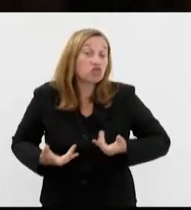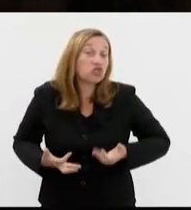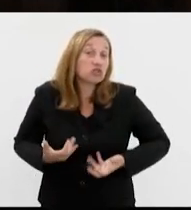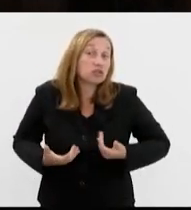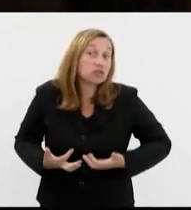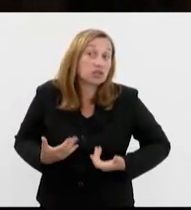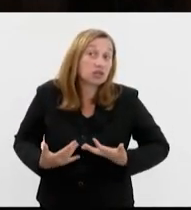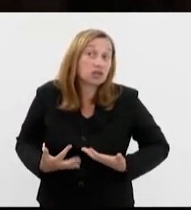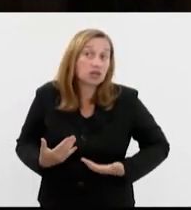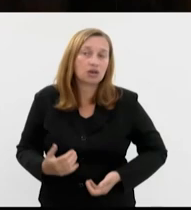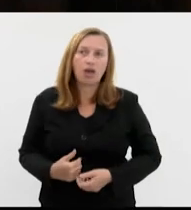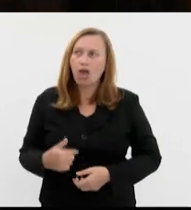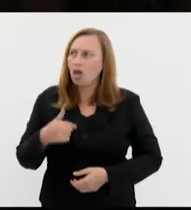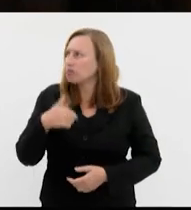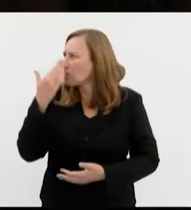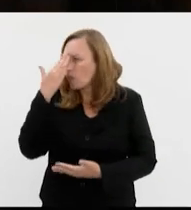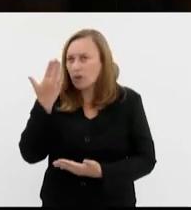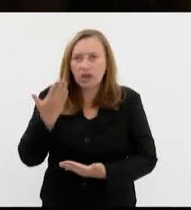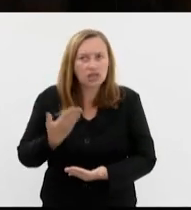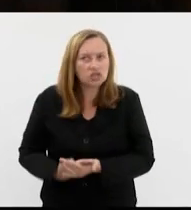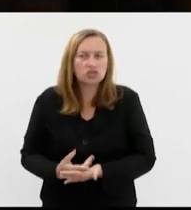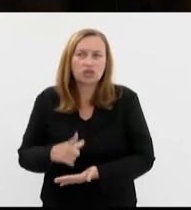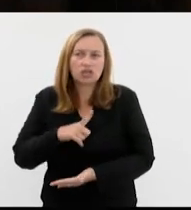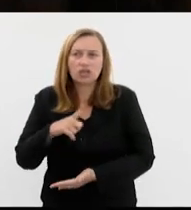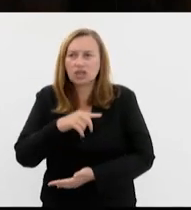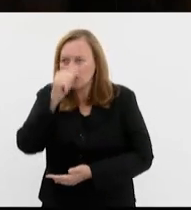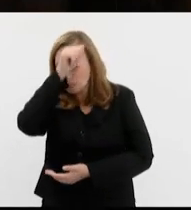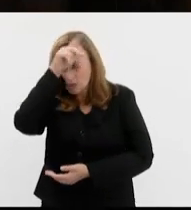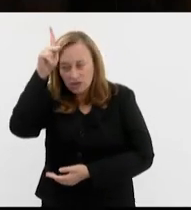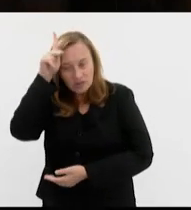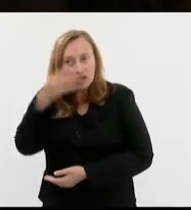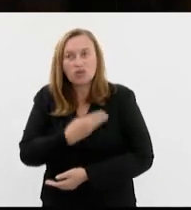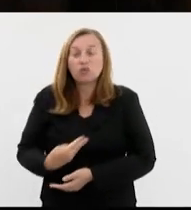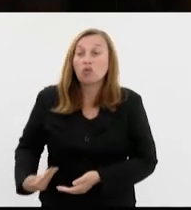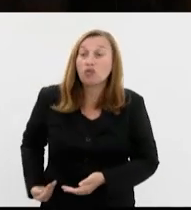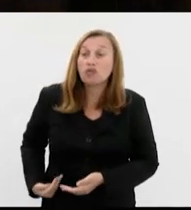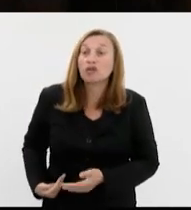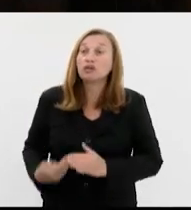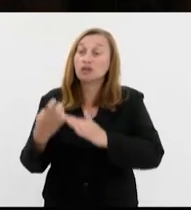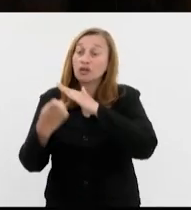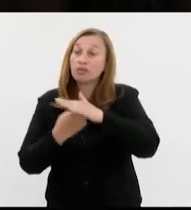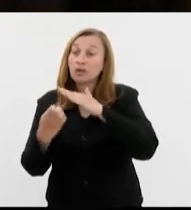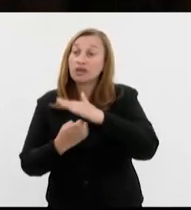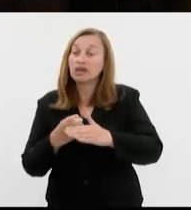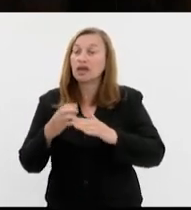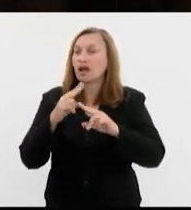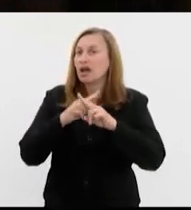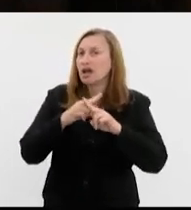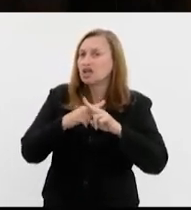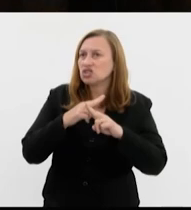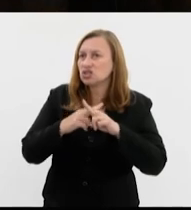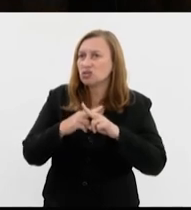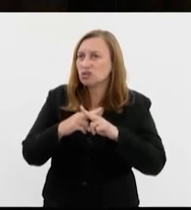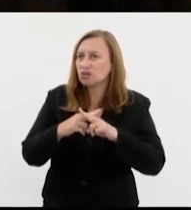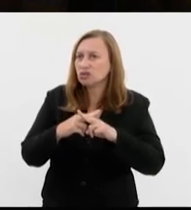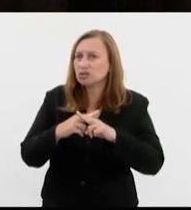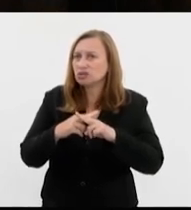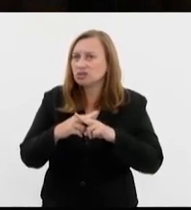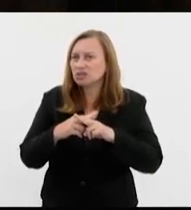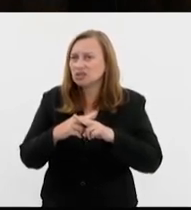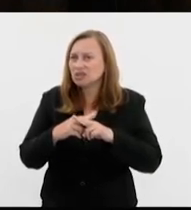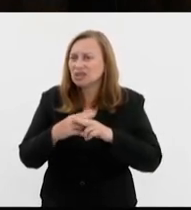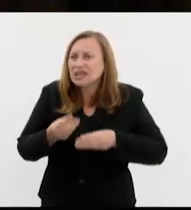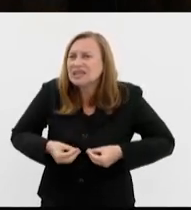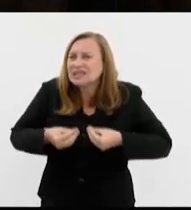numa audiência pública, eu não acreditei que teve um prefeito, que teve um governo, que teve uma empresa, inclusive a Caixa Econômica, leniente, conivente em